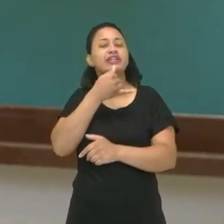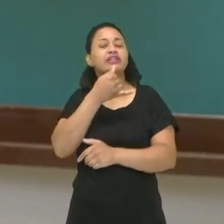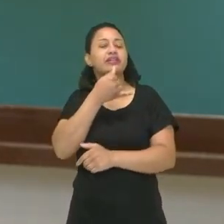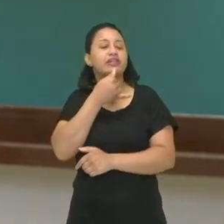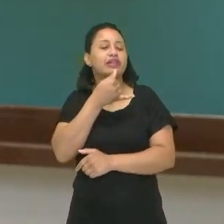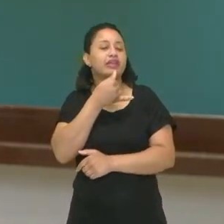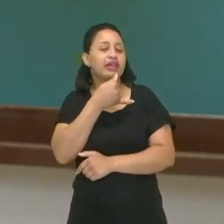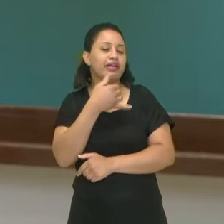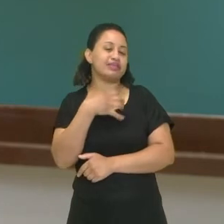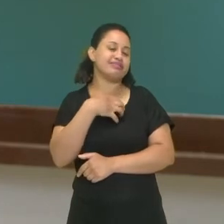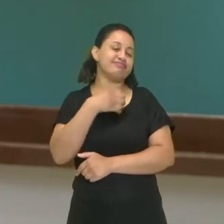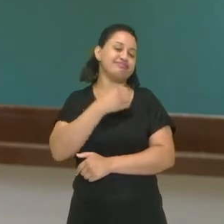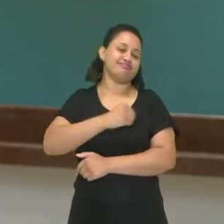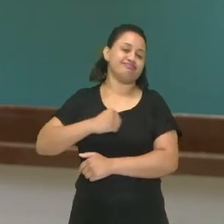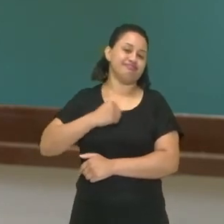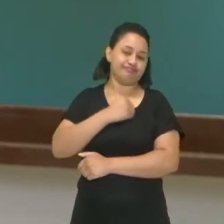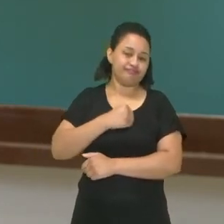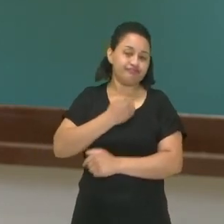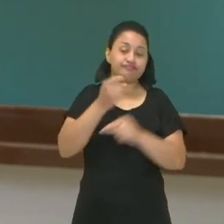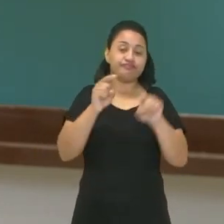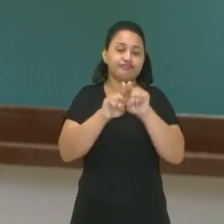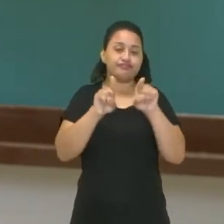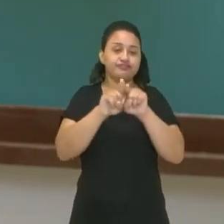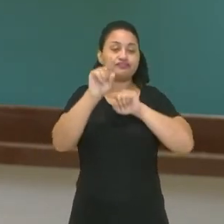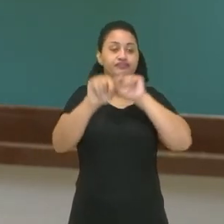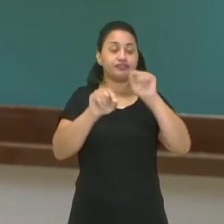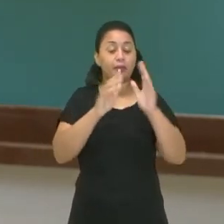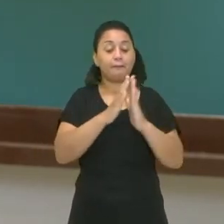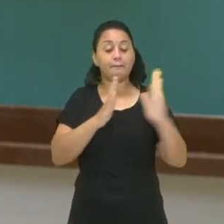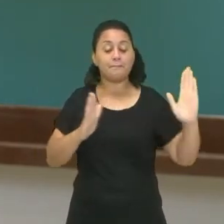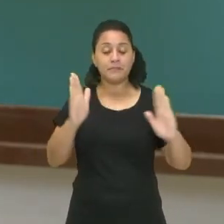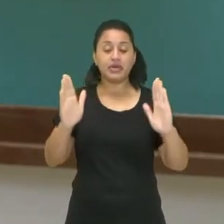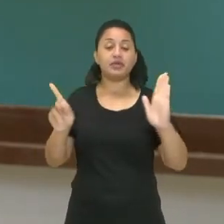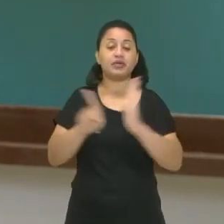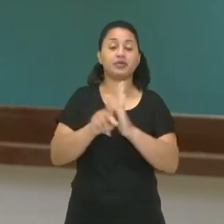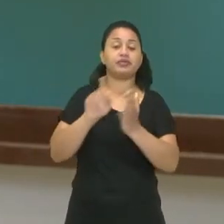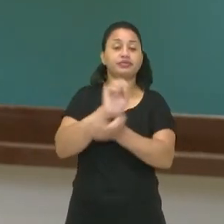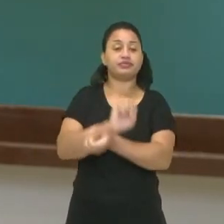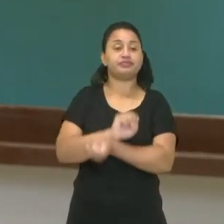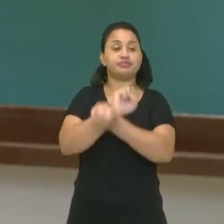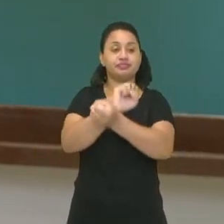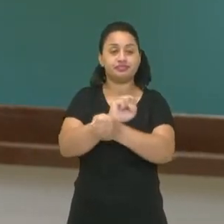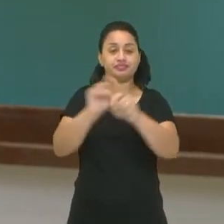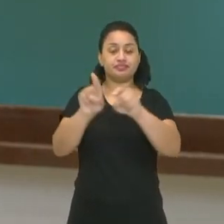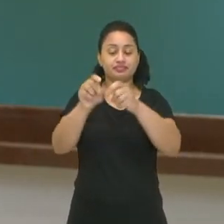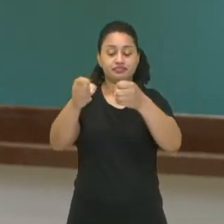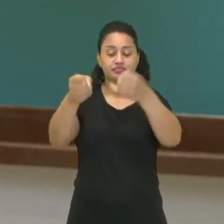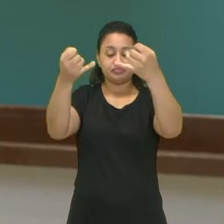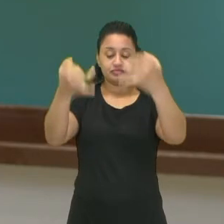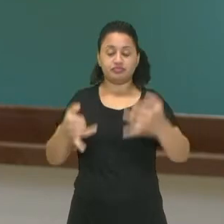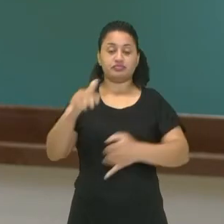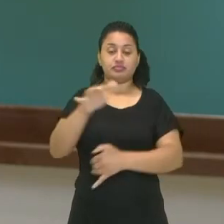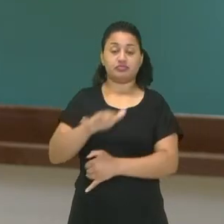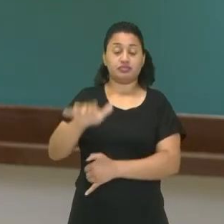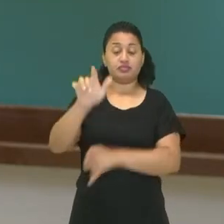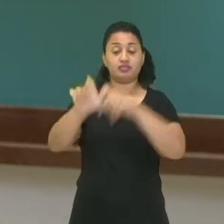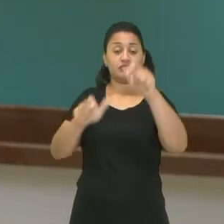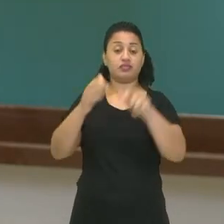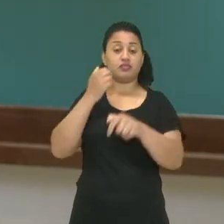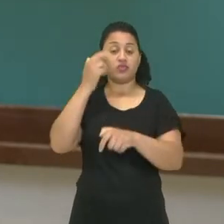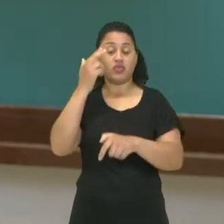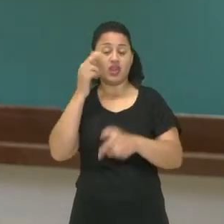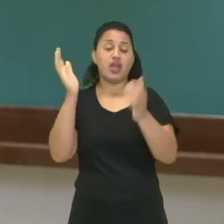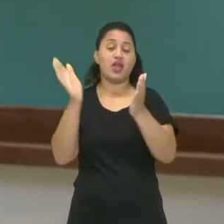saudosismo. Então, também faz alusão ao período da escravidão, uma descrição da situação do negro,